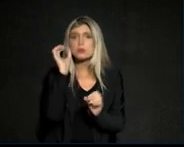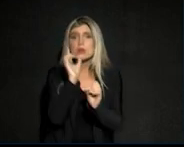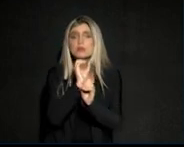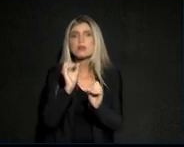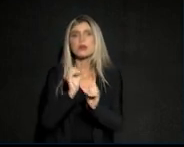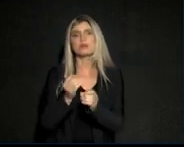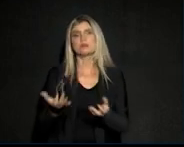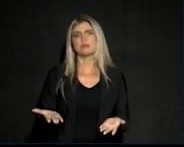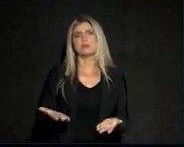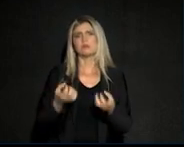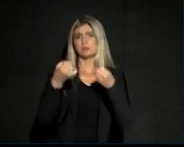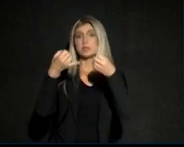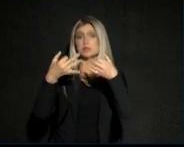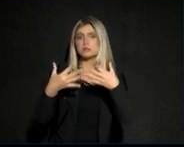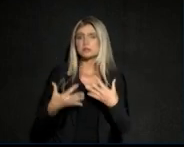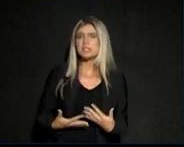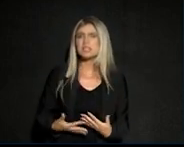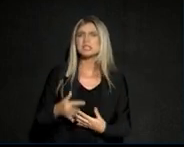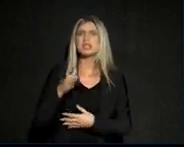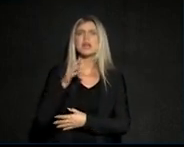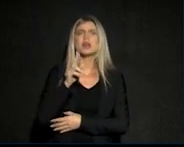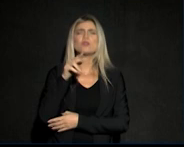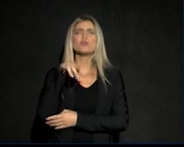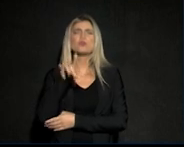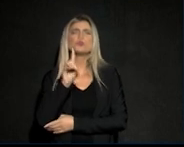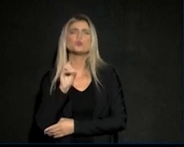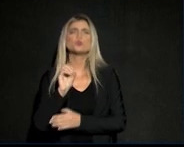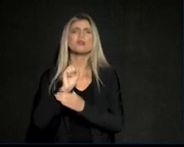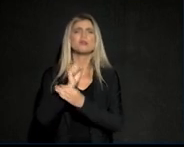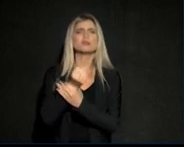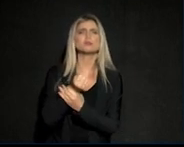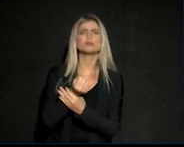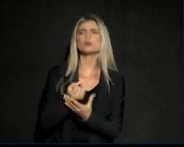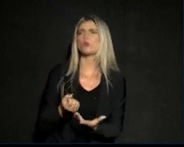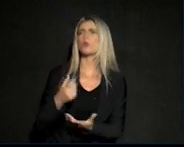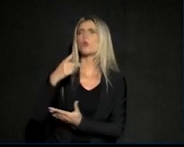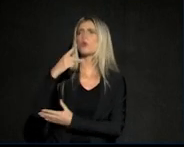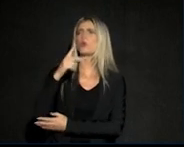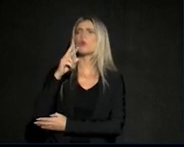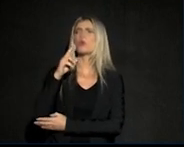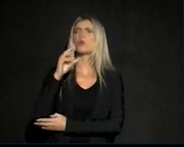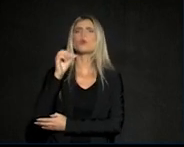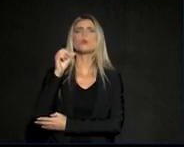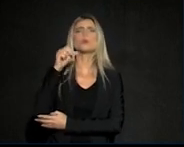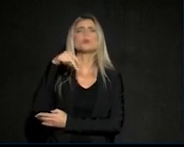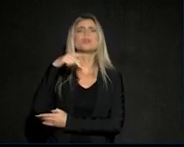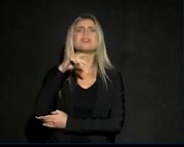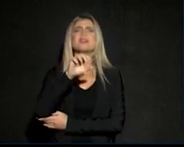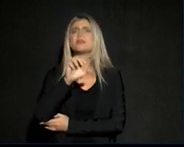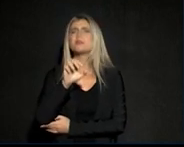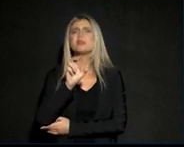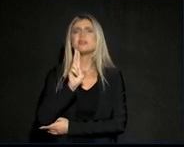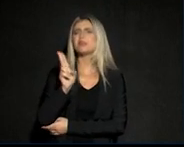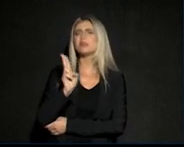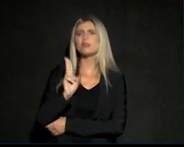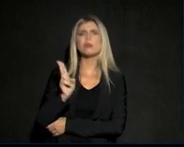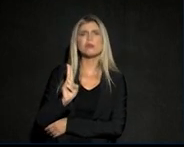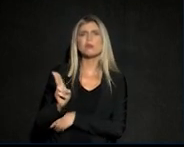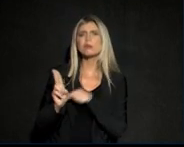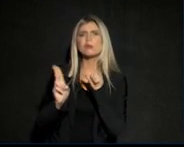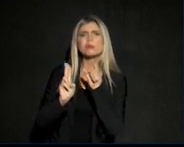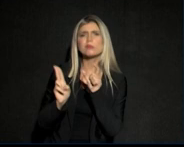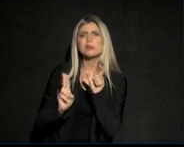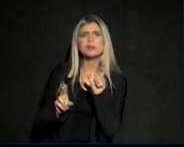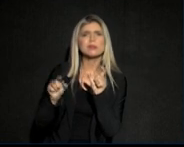que você fala fundo garantidor pronamp fundo garantidor fgr é isso aqui